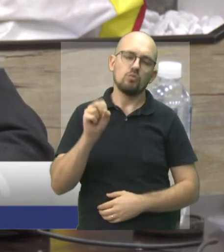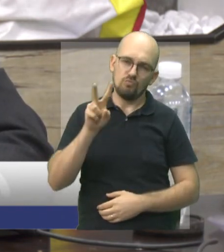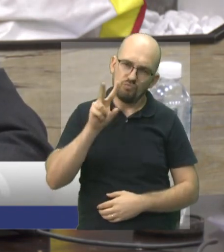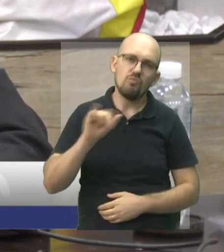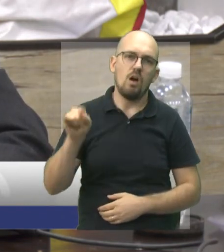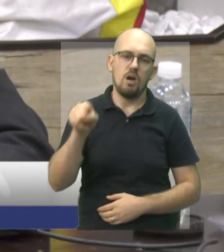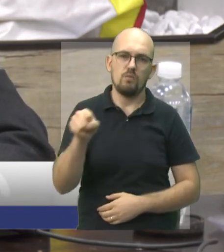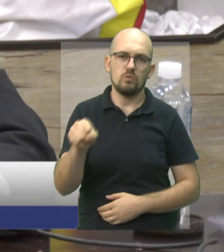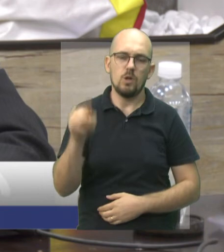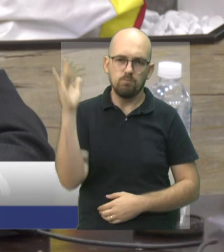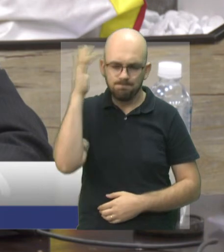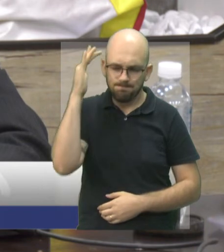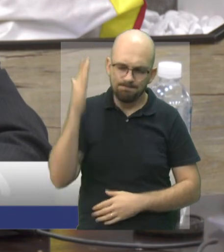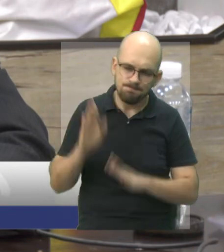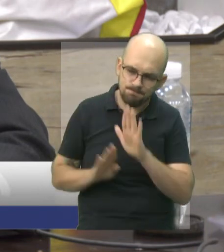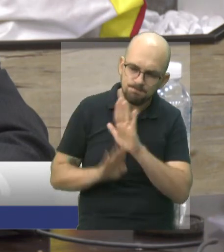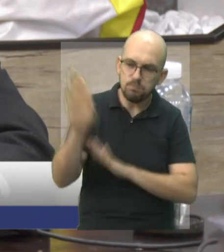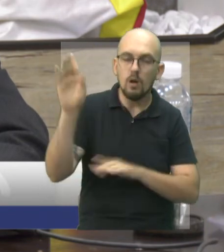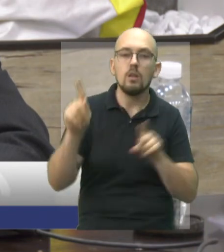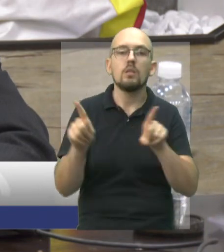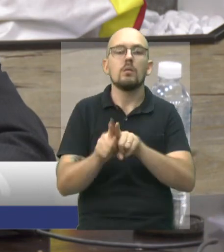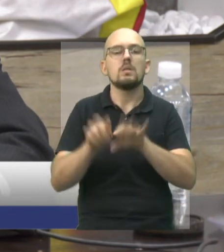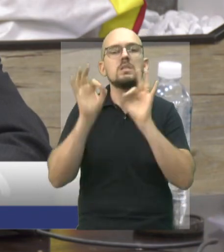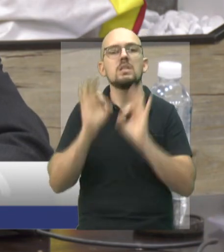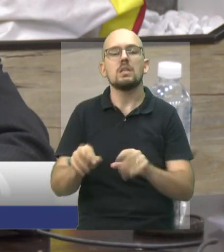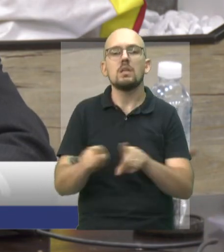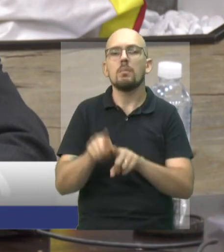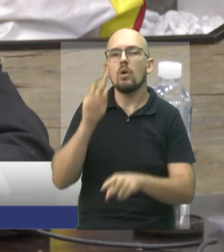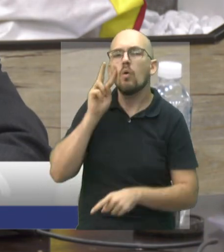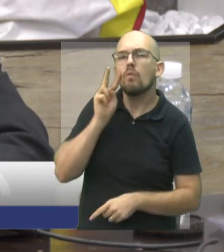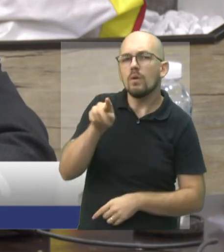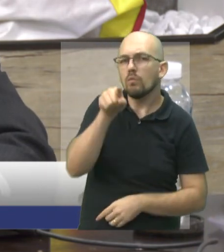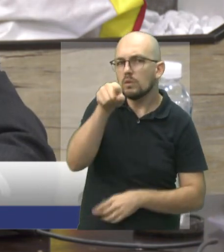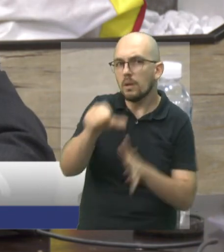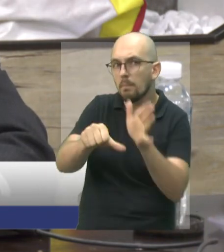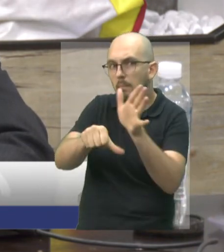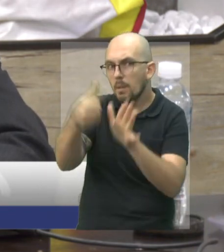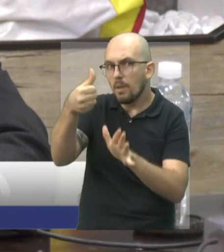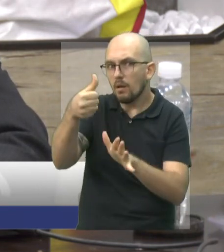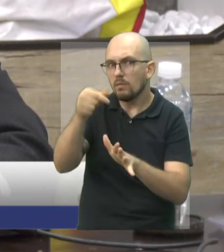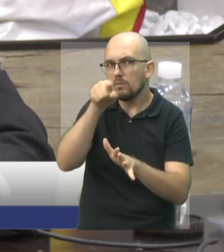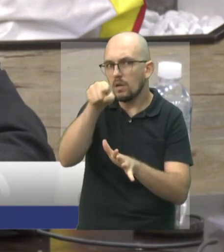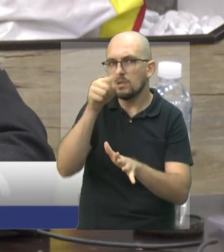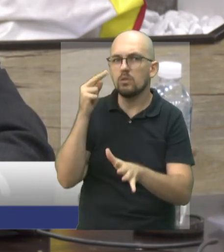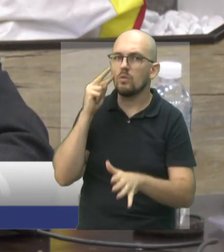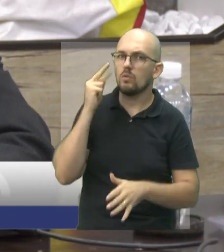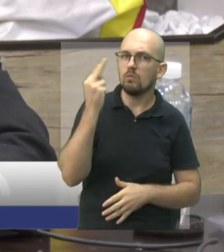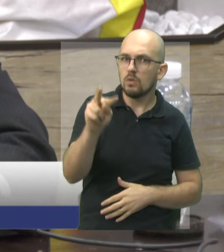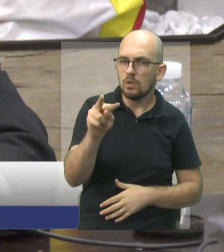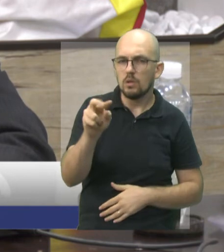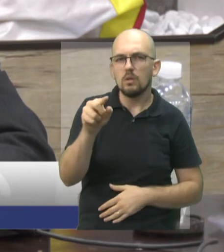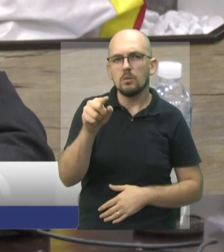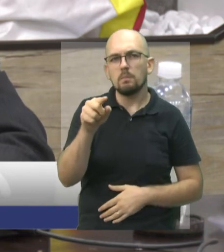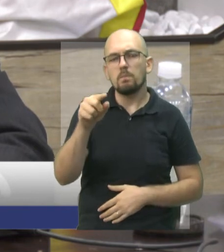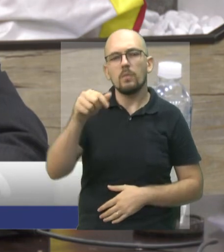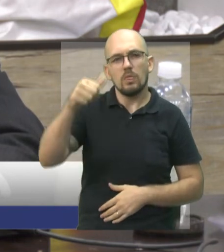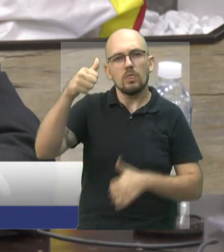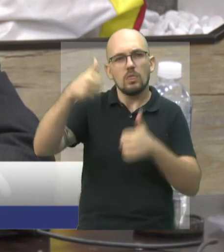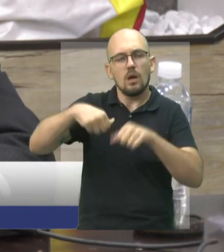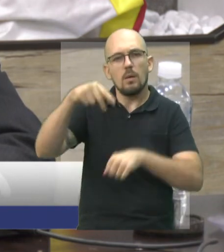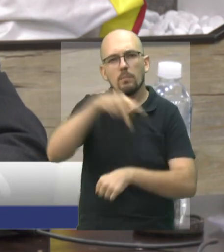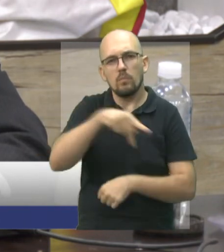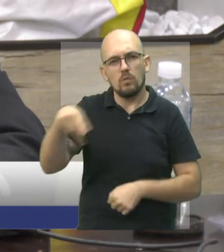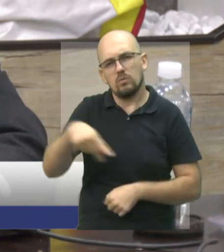com certeza também... Quando eu vi você pela primeira vez, que além de professor que você já